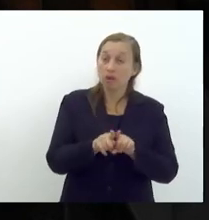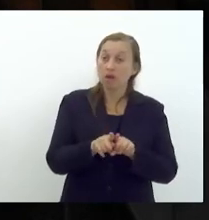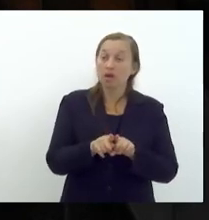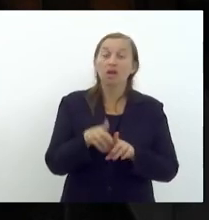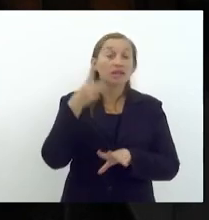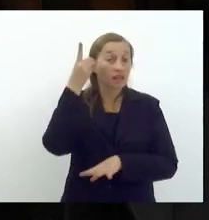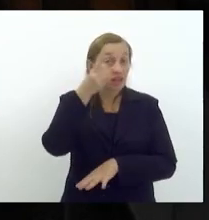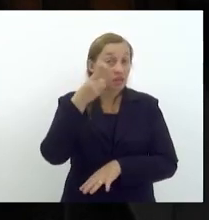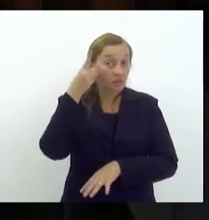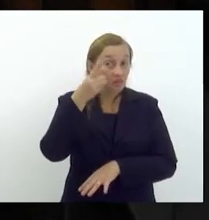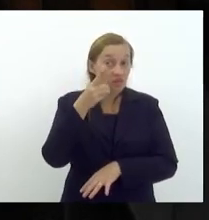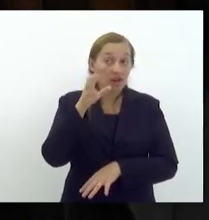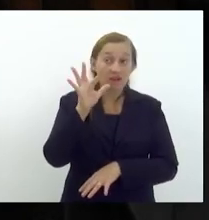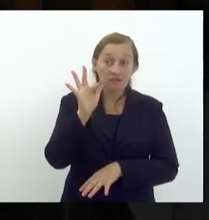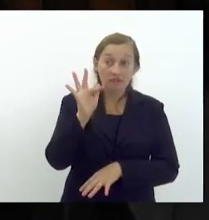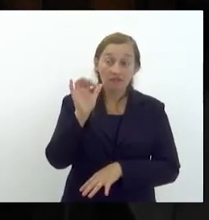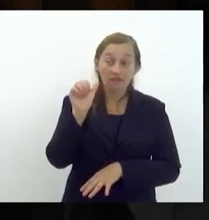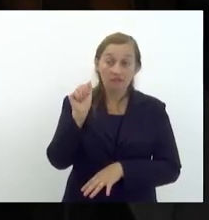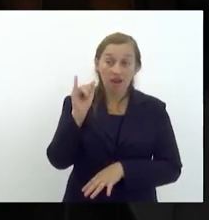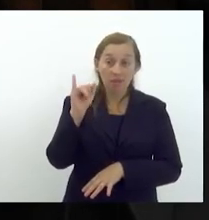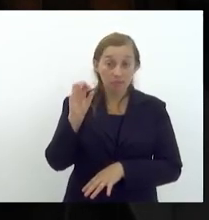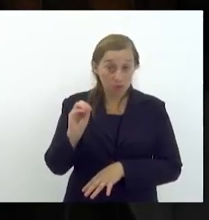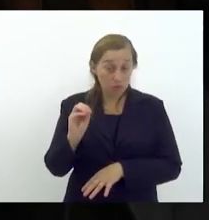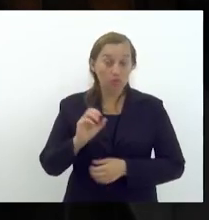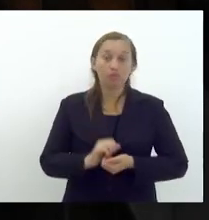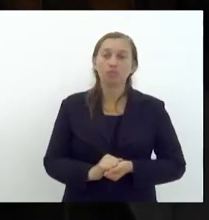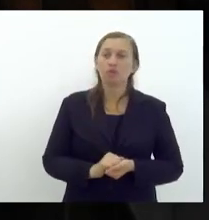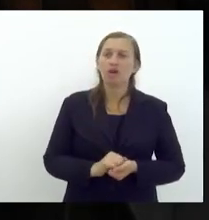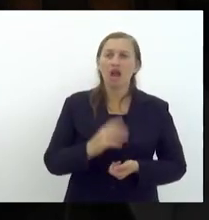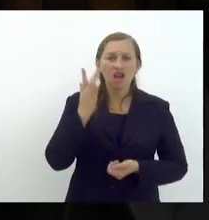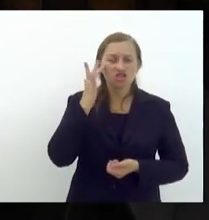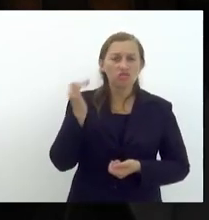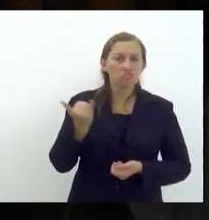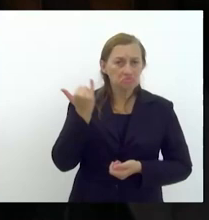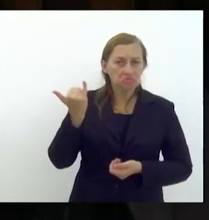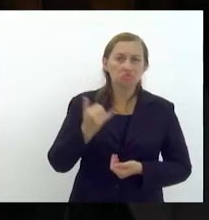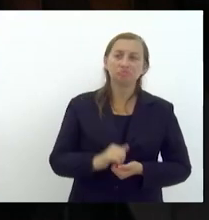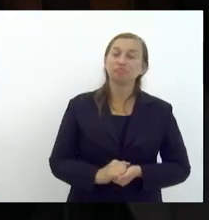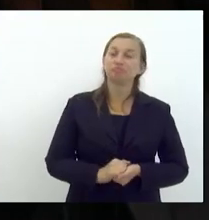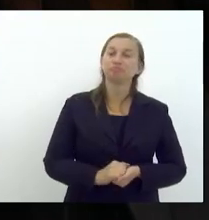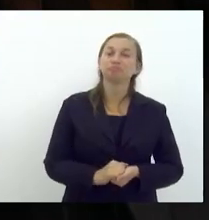Deputado Fábio Silva achei que era oportuno